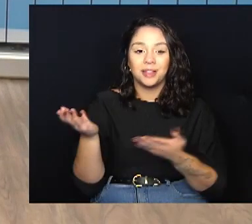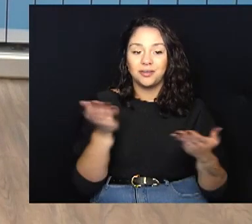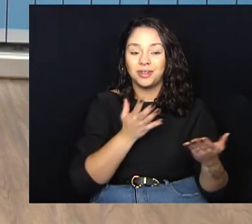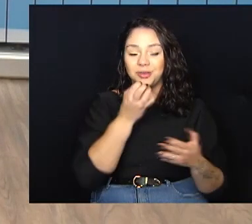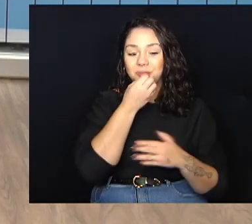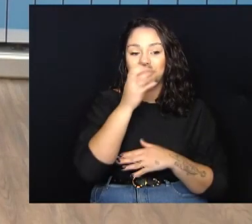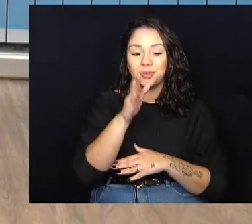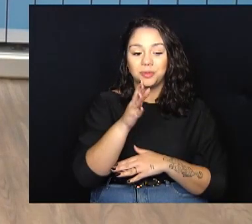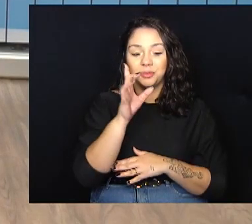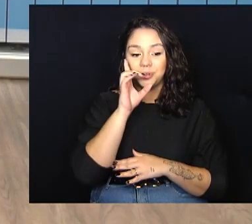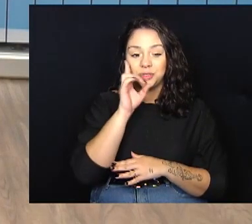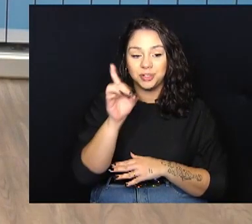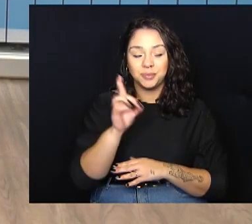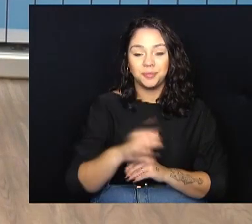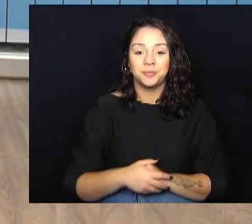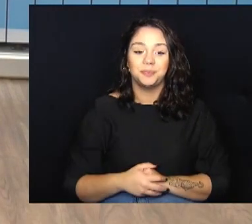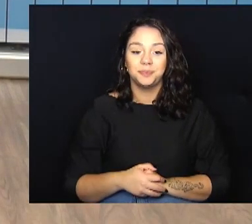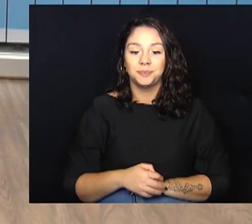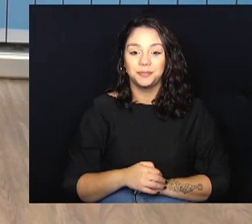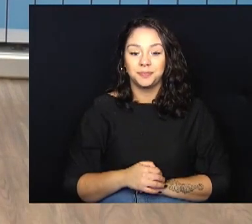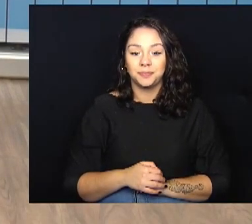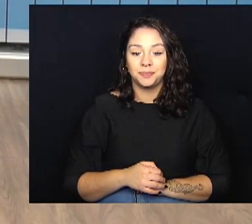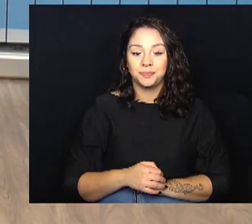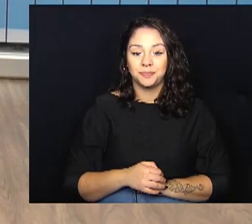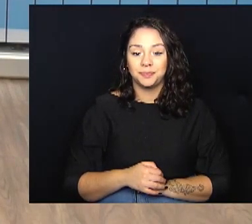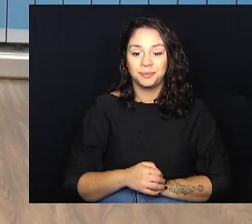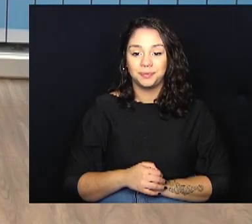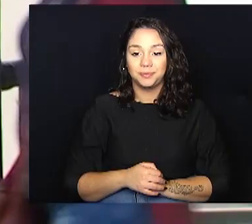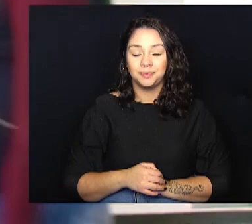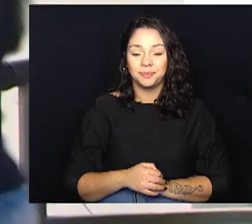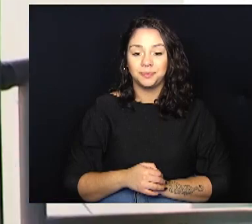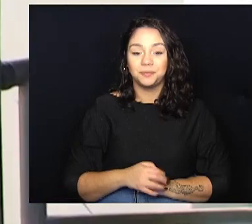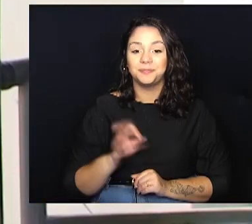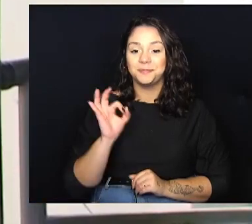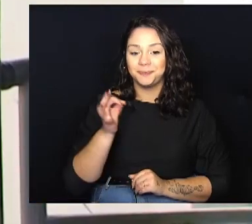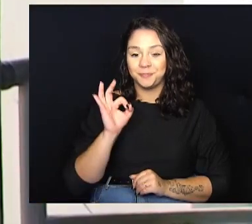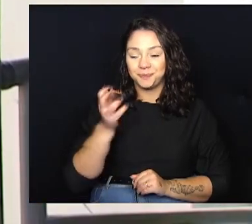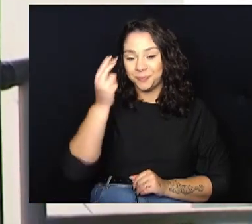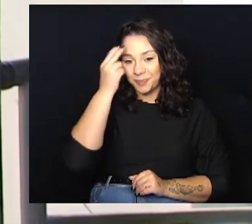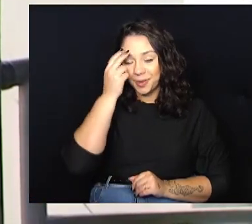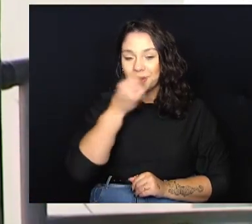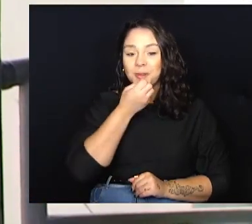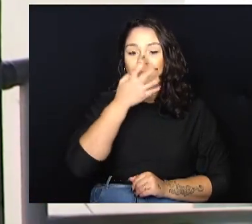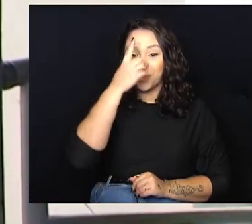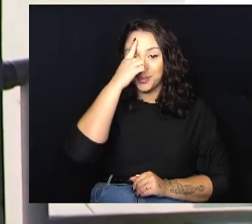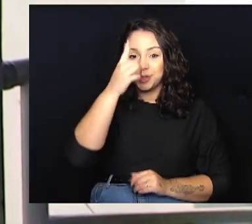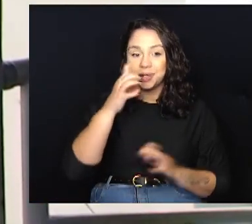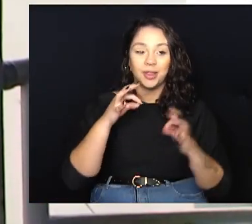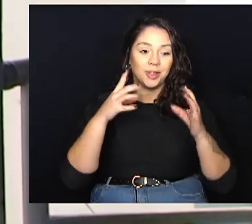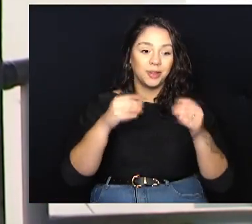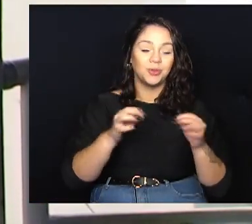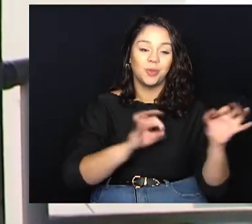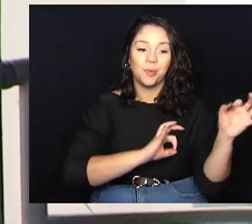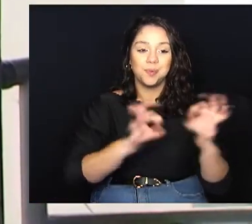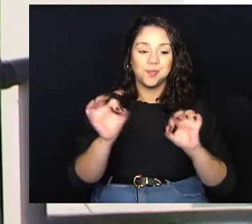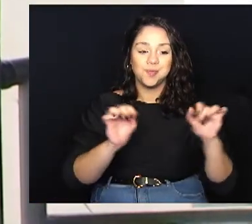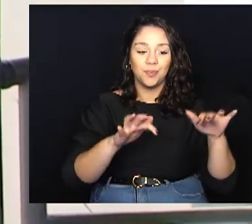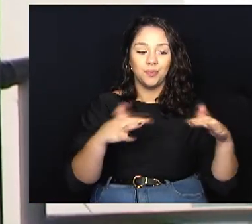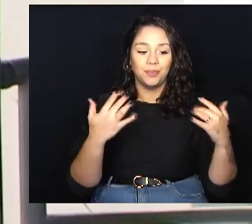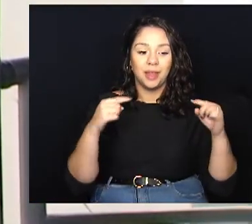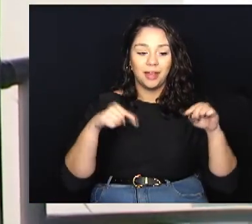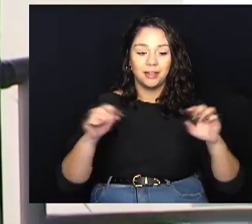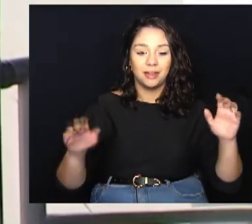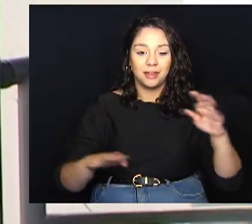dia É isso aí Gabriel Castro Bom dia para você bom dia para todo mundo acompanhando o